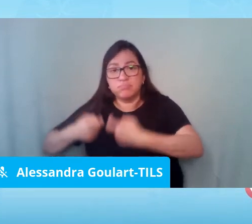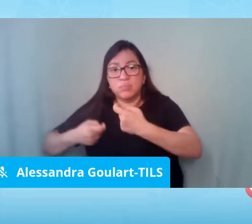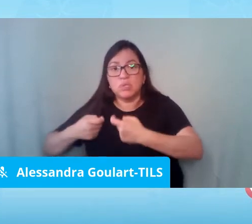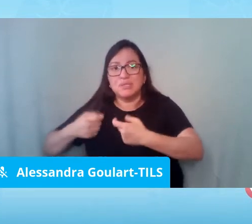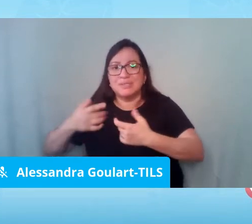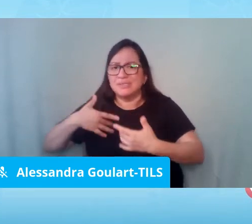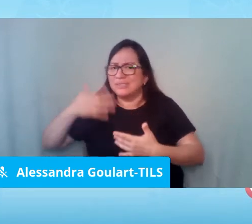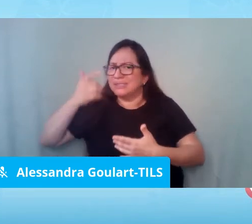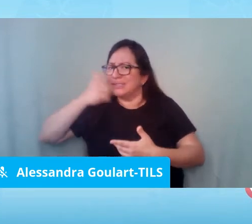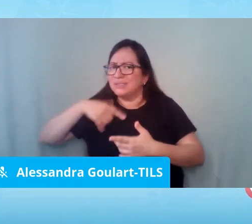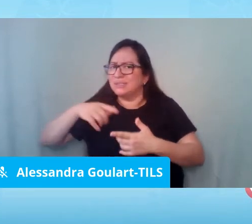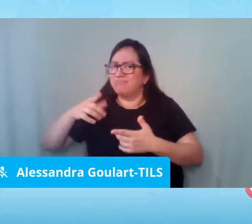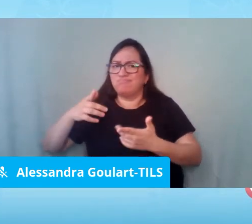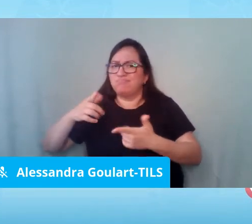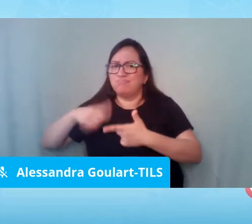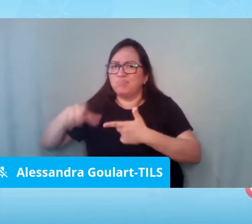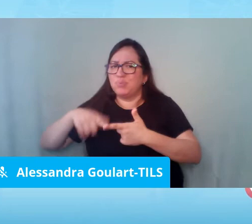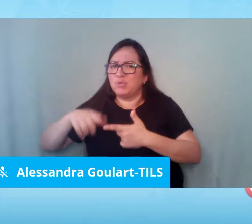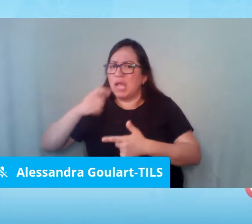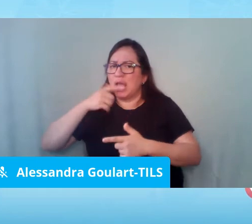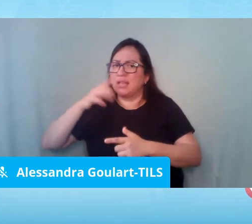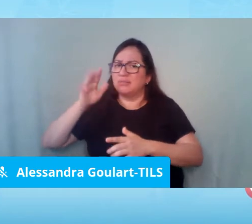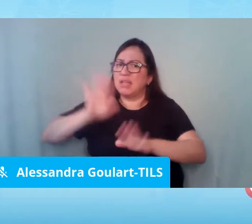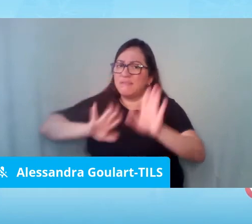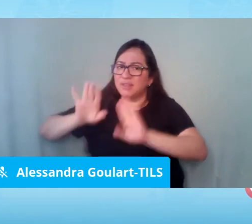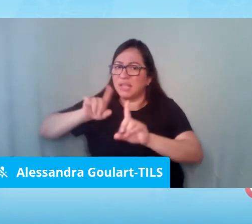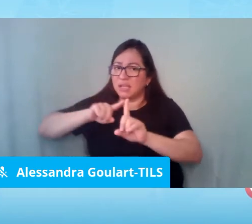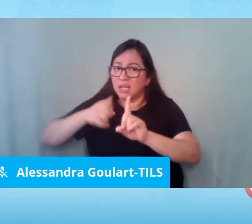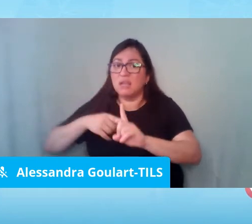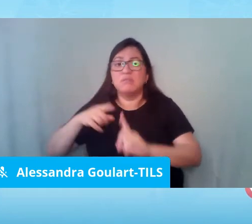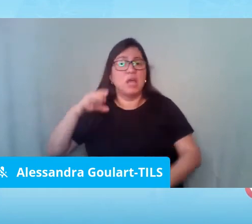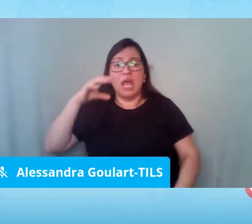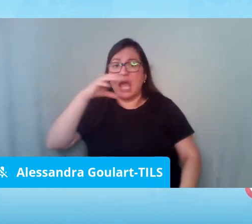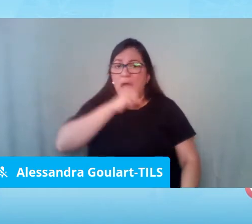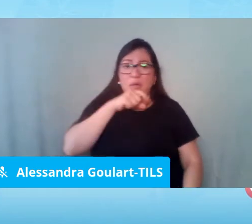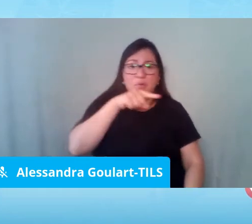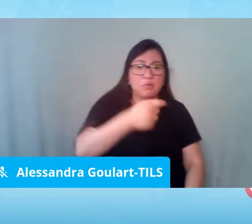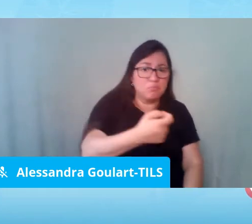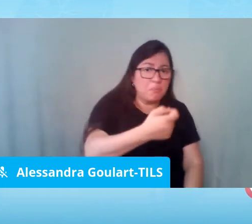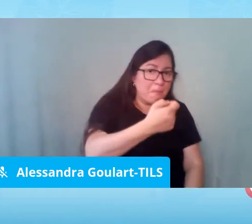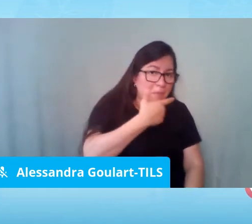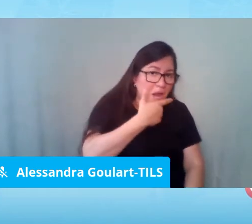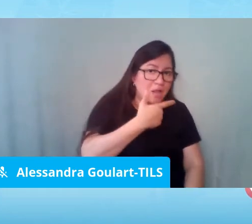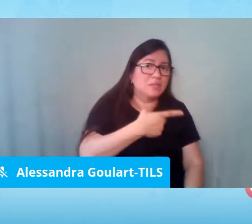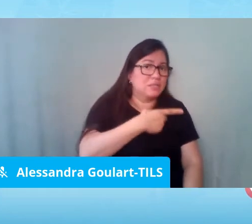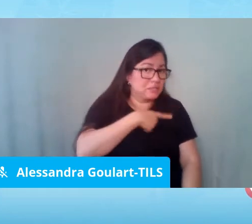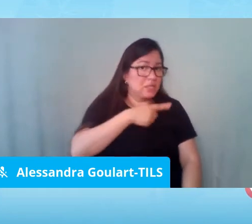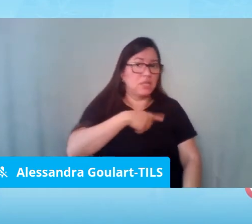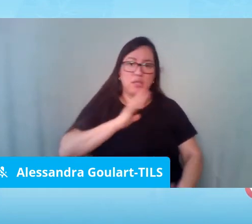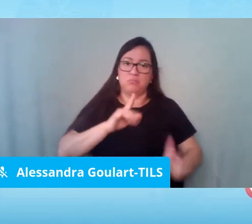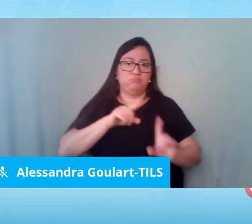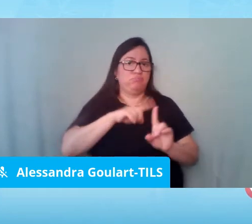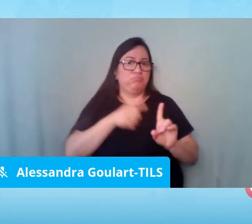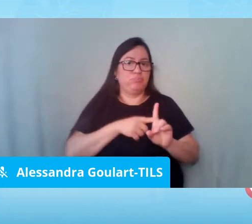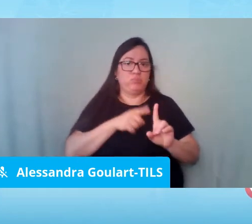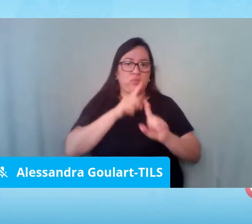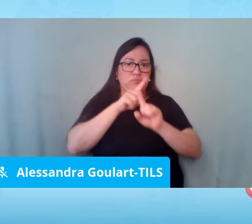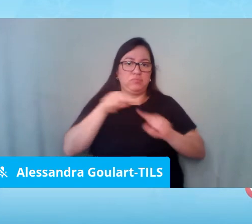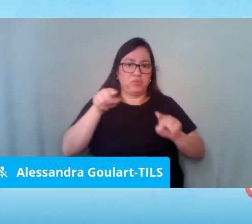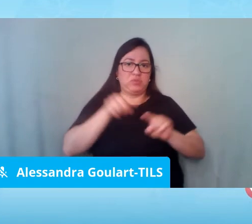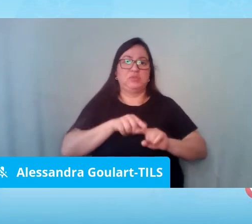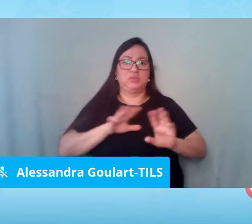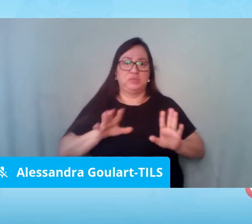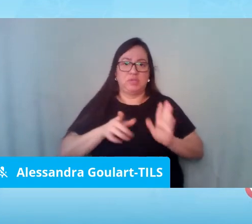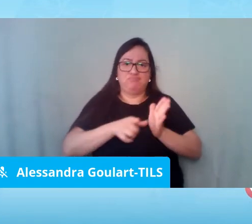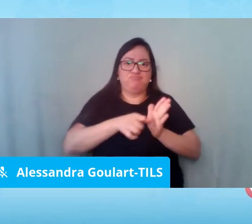como também ela é muito importante para as questões relacionadas à violência sexual. A gente tem que também ter o apoio no